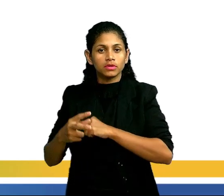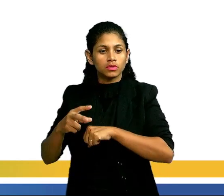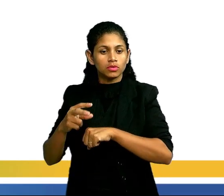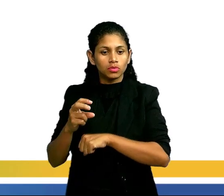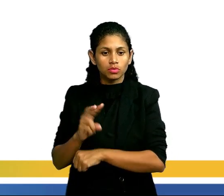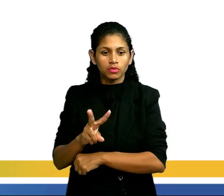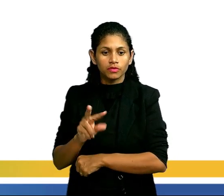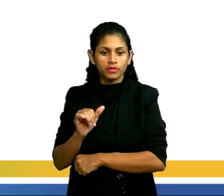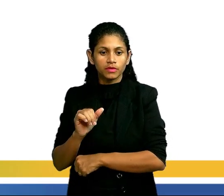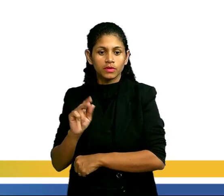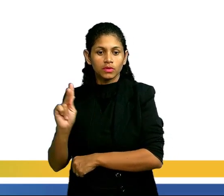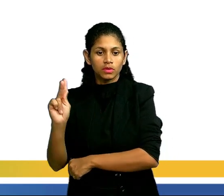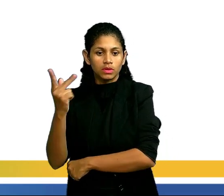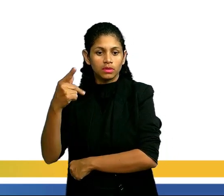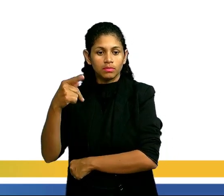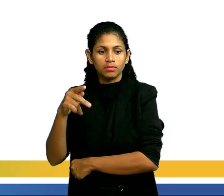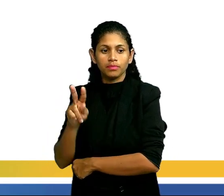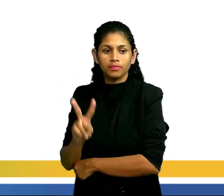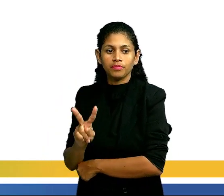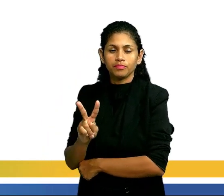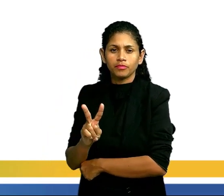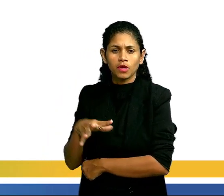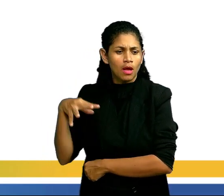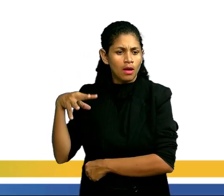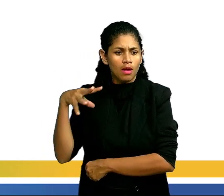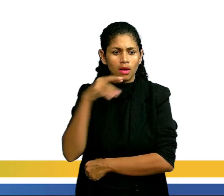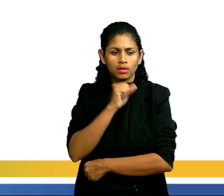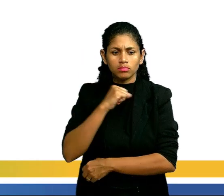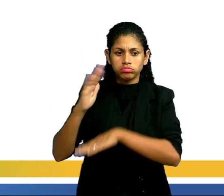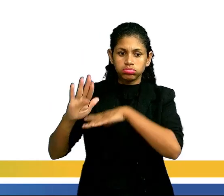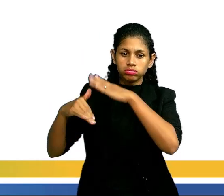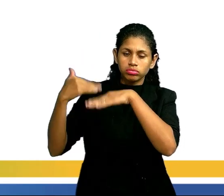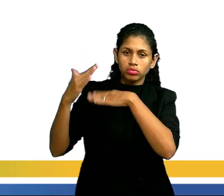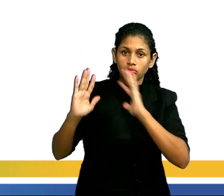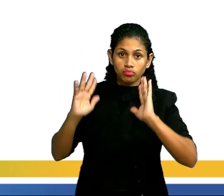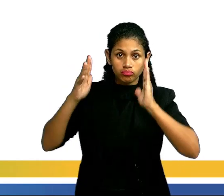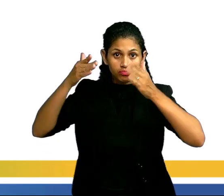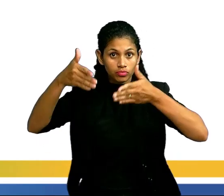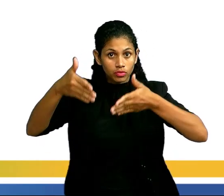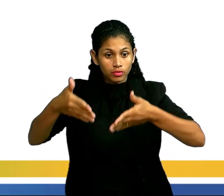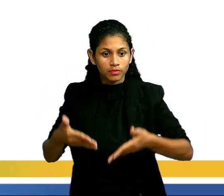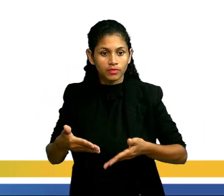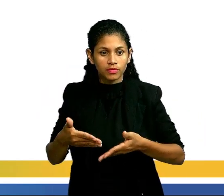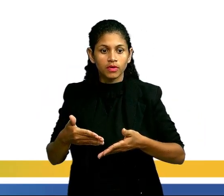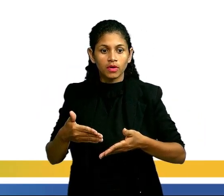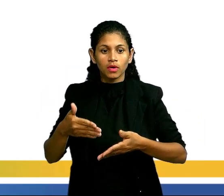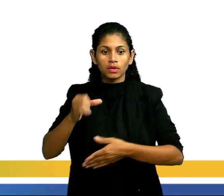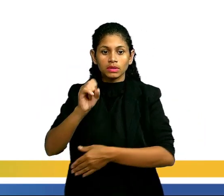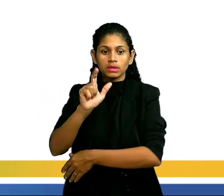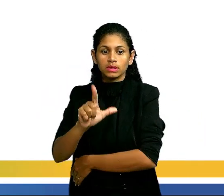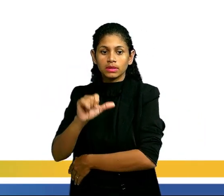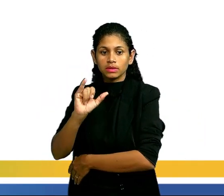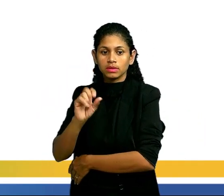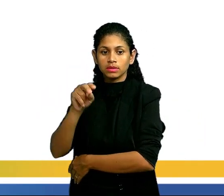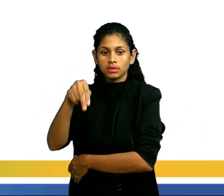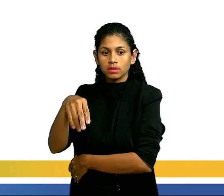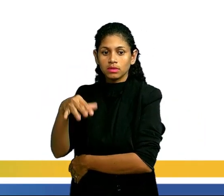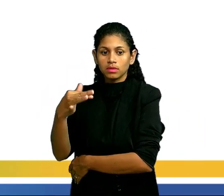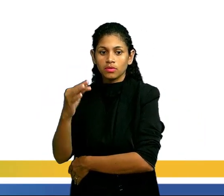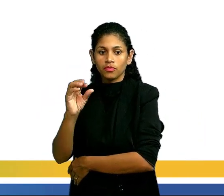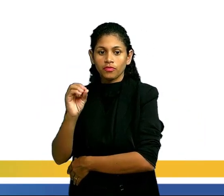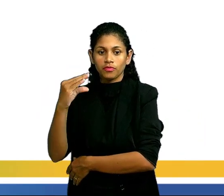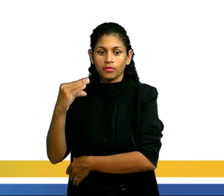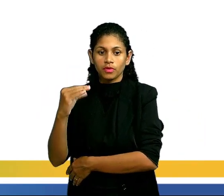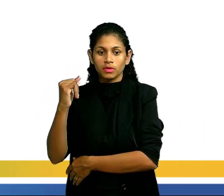Alternativa D. É a rapidez na produção de altas concentrações de linfócitos matadores. Alternativa